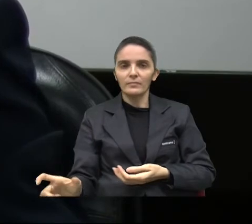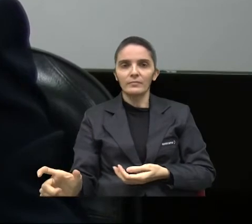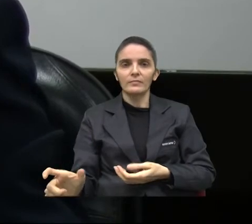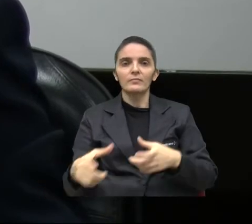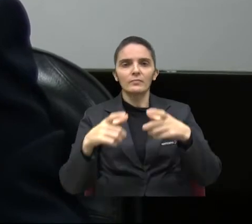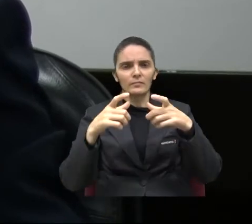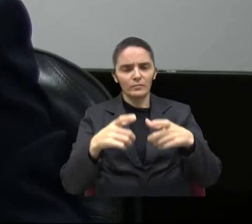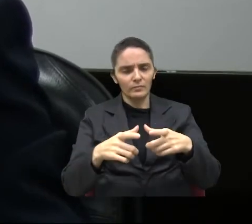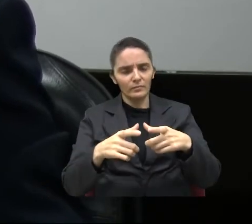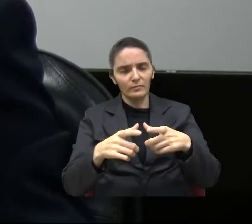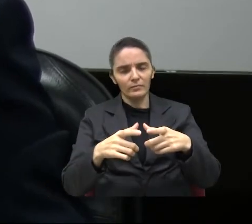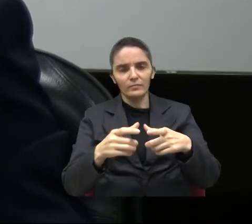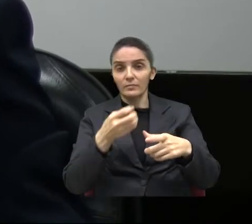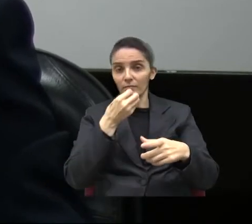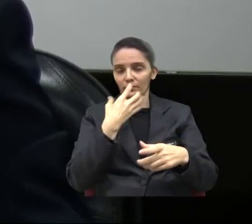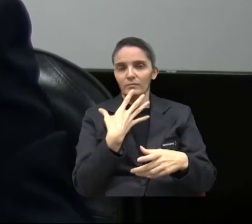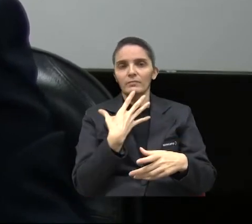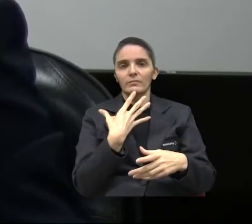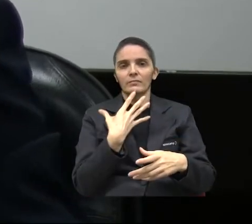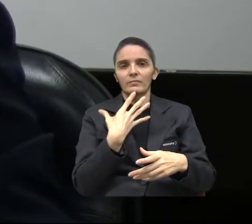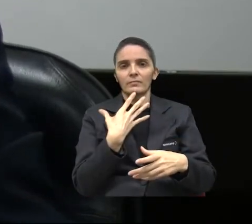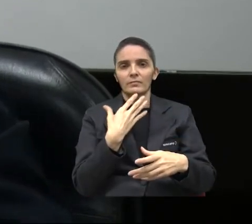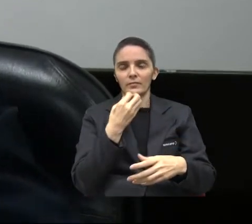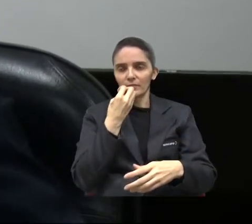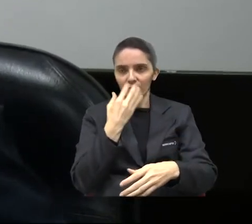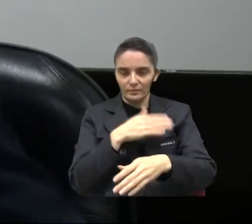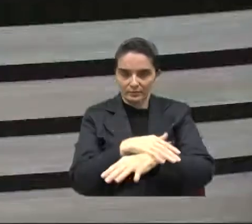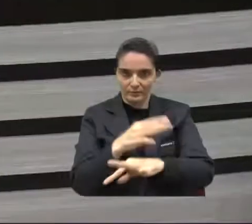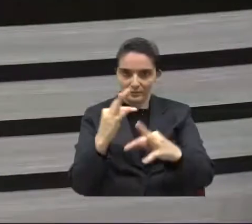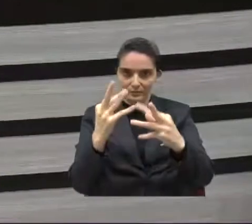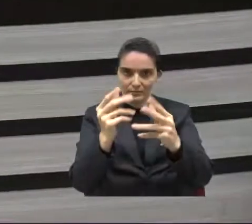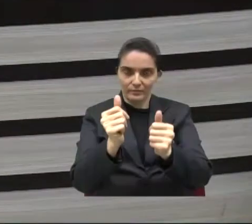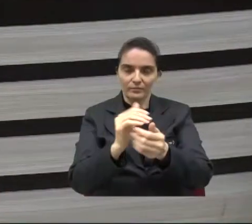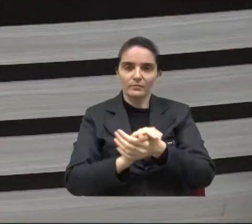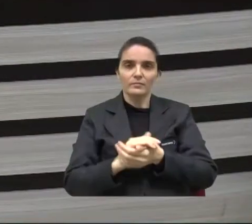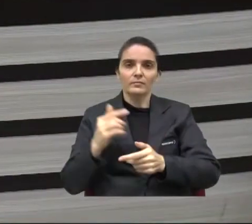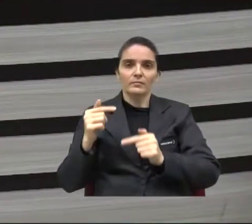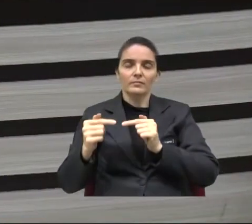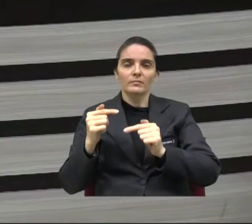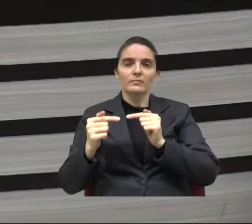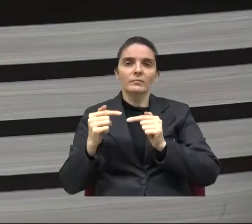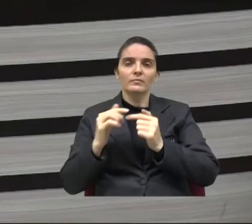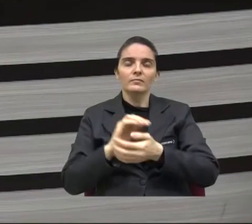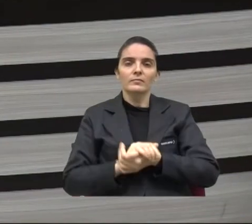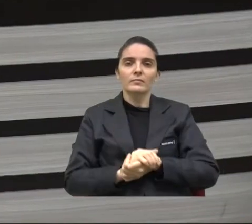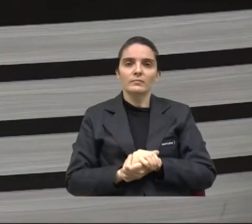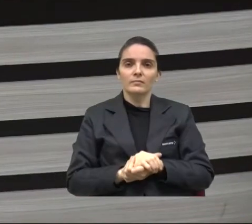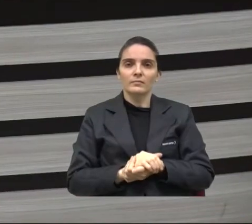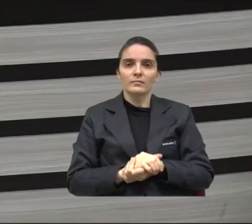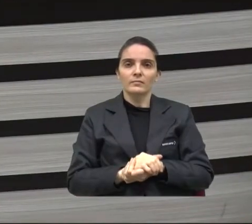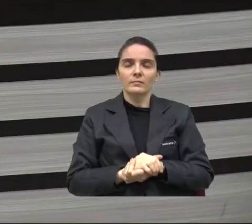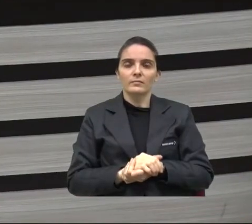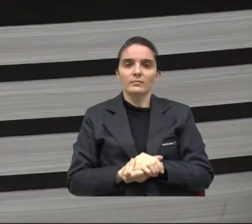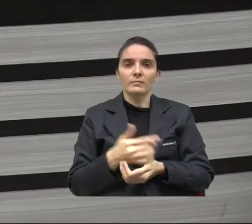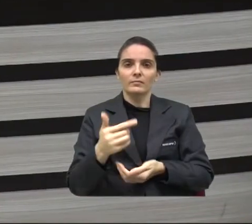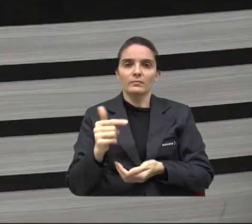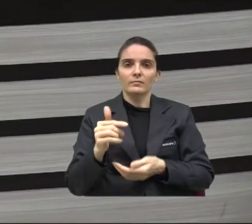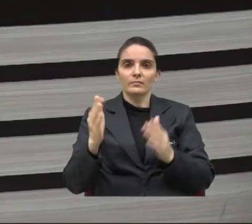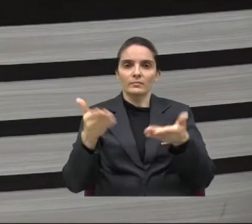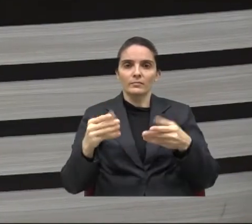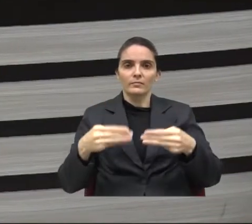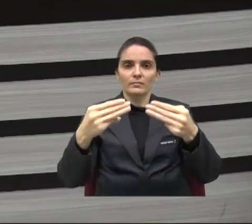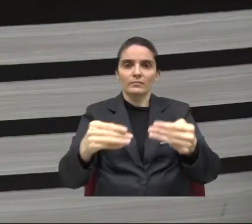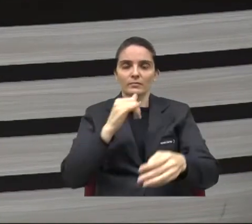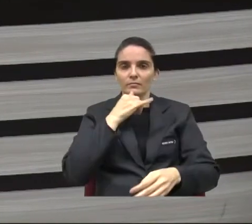ele merece estar. Tá bem? Boa noite a todos. Continue em discussão. Não havendo a moção